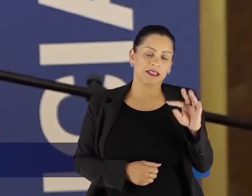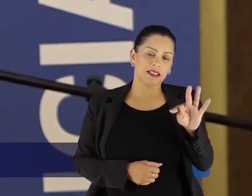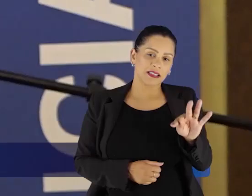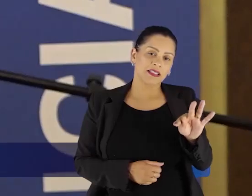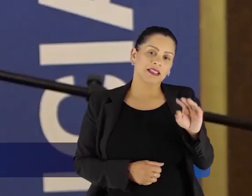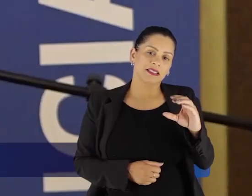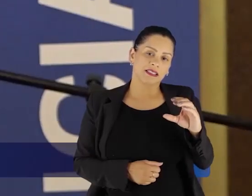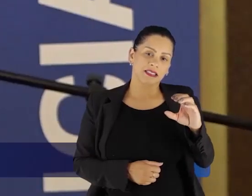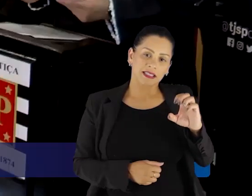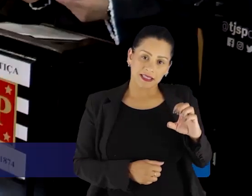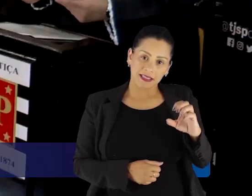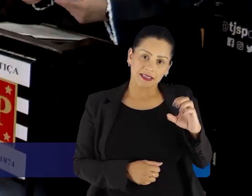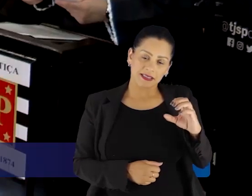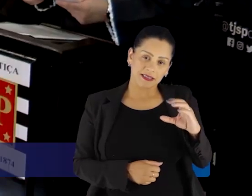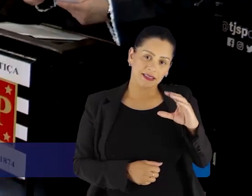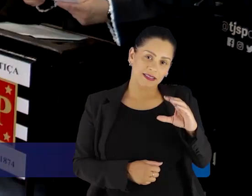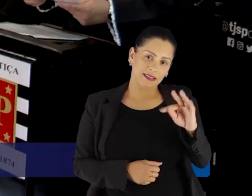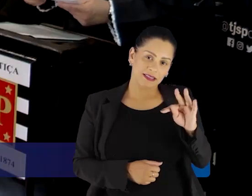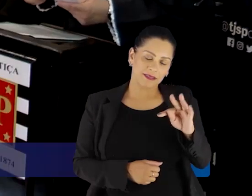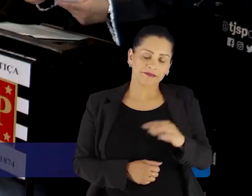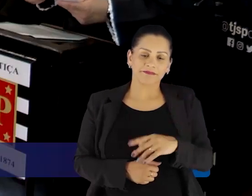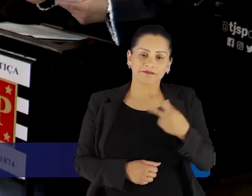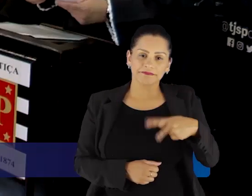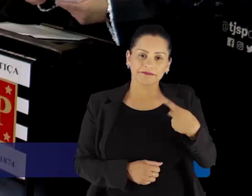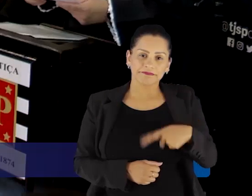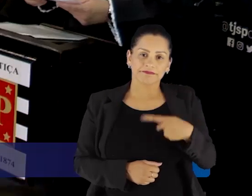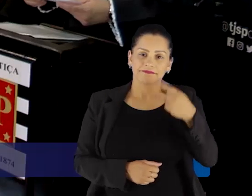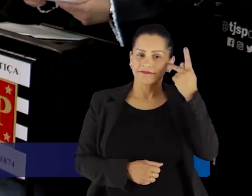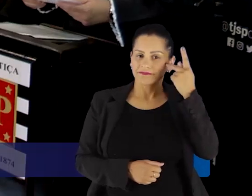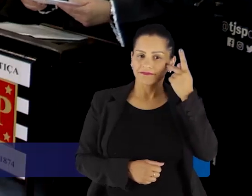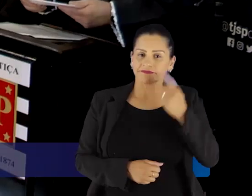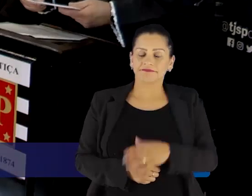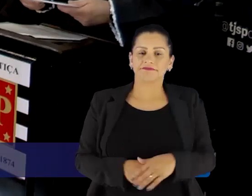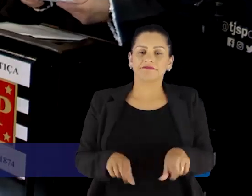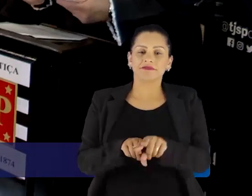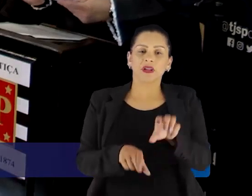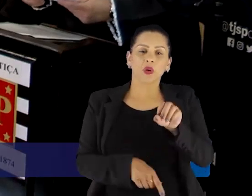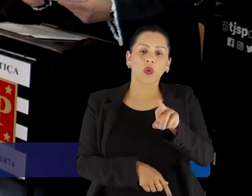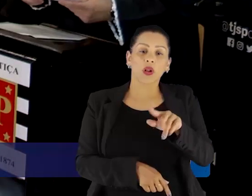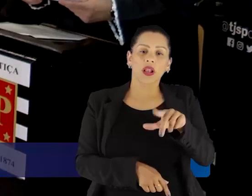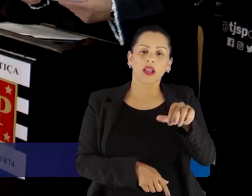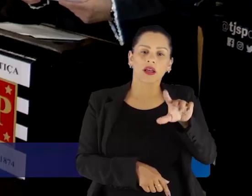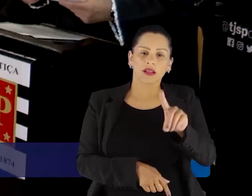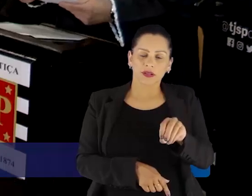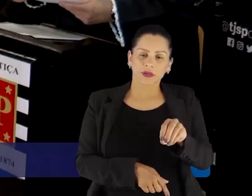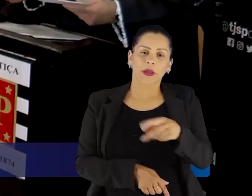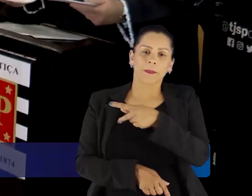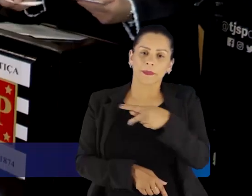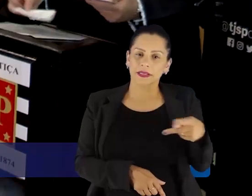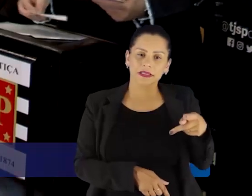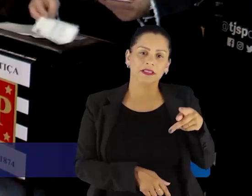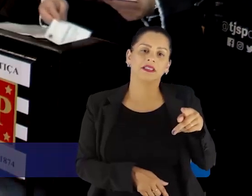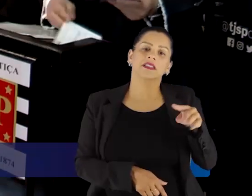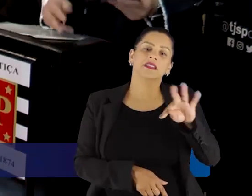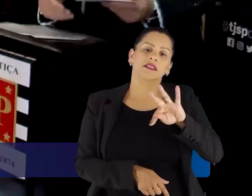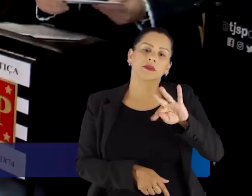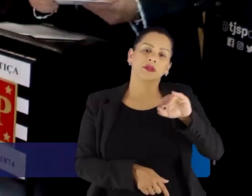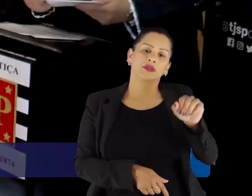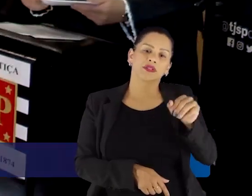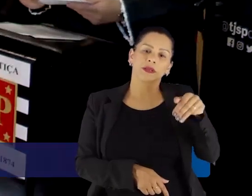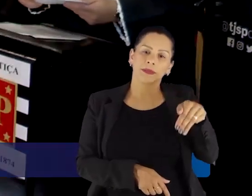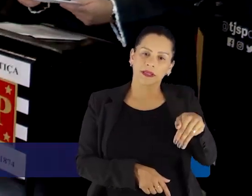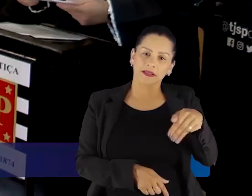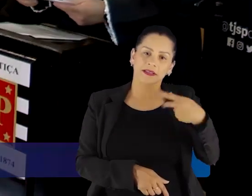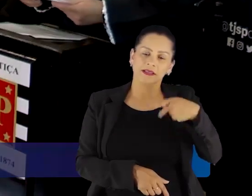Paulo decidir sua Orlando Eduardo geraldi presidente do Tribunal de Justiça Militar do